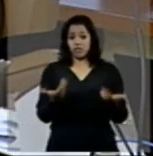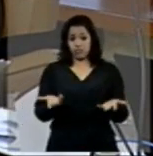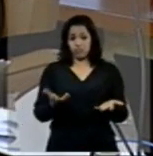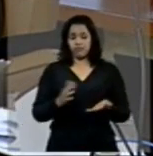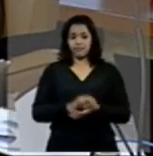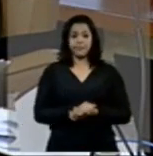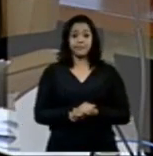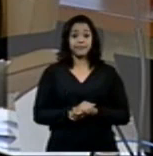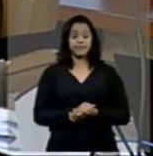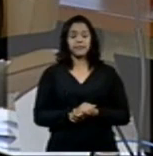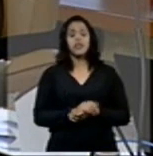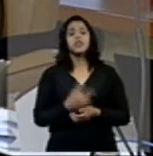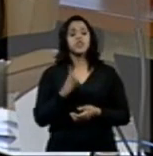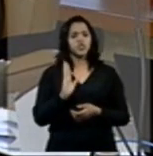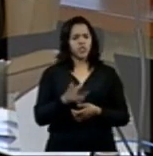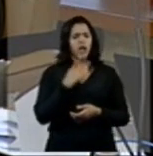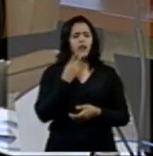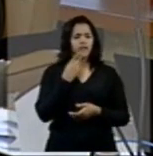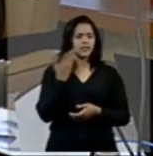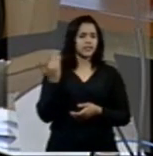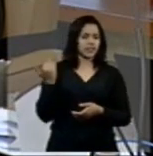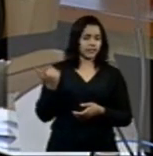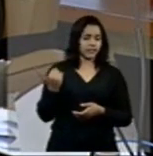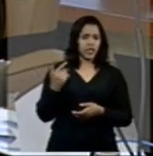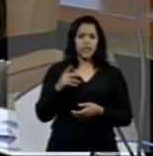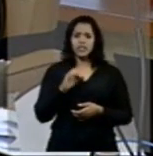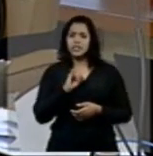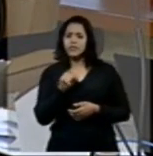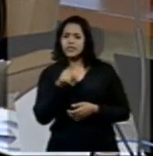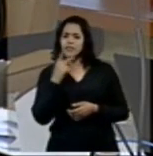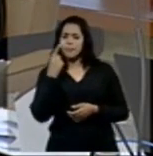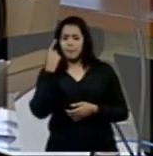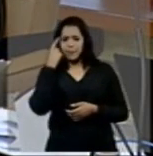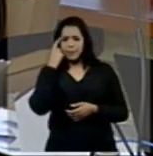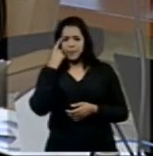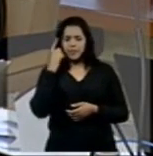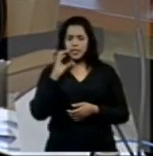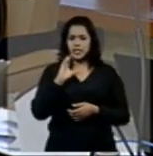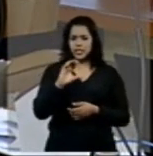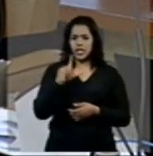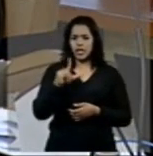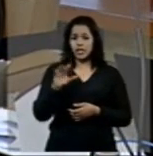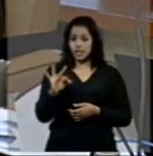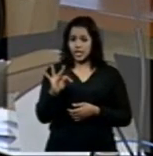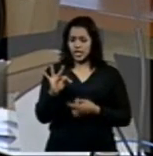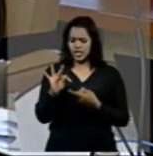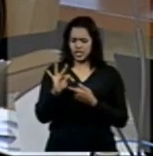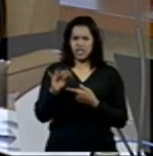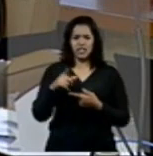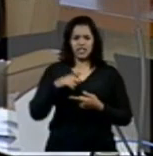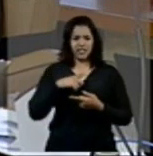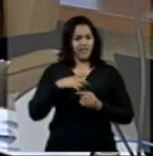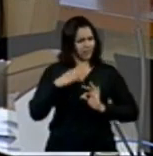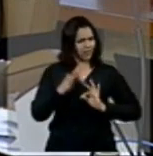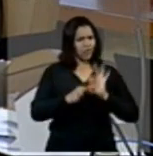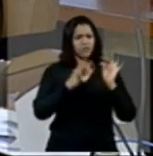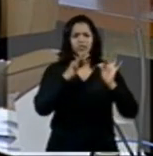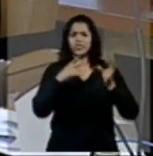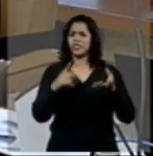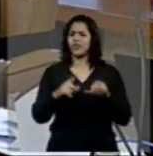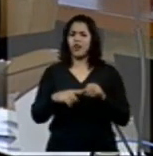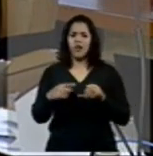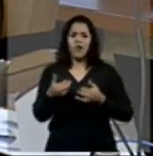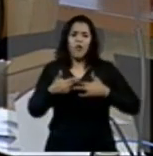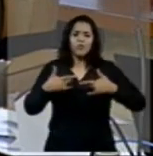reitero, que sustentar que a CLT, diante de tantas inovações bem-vindas no